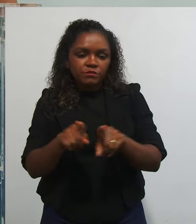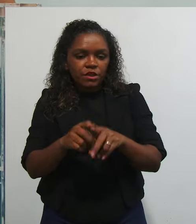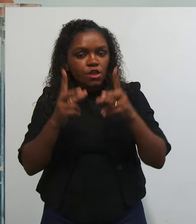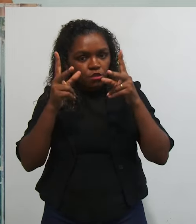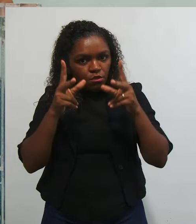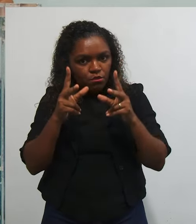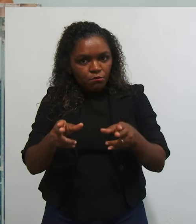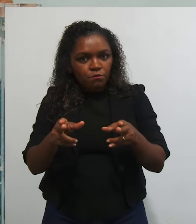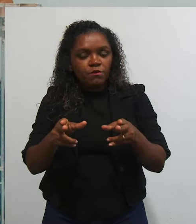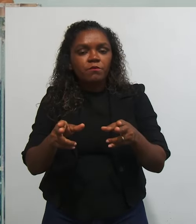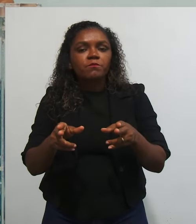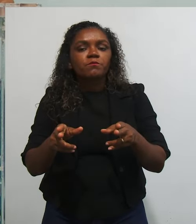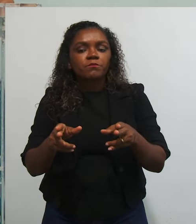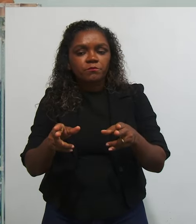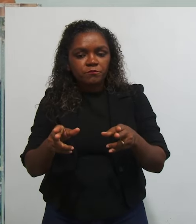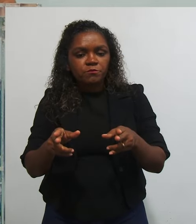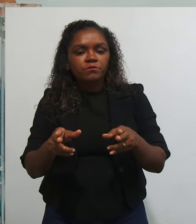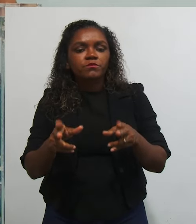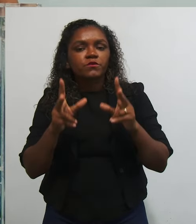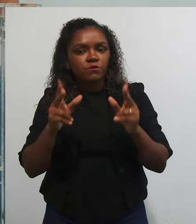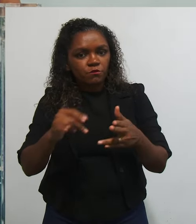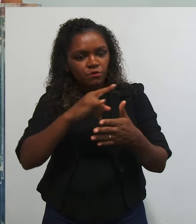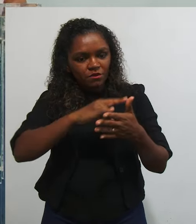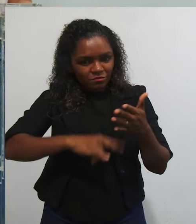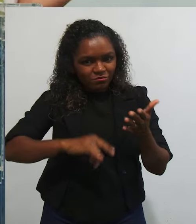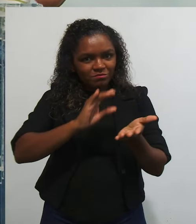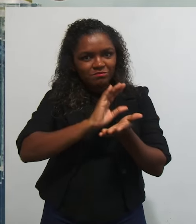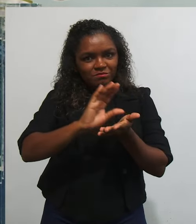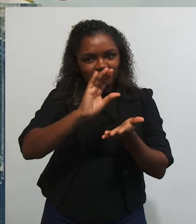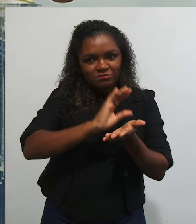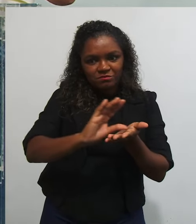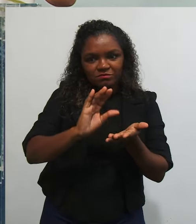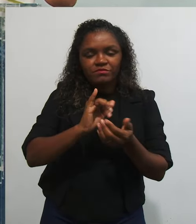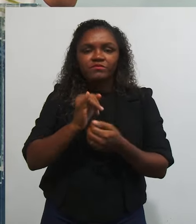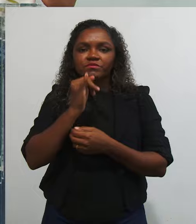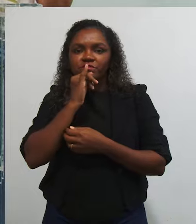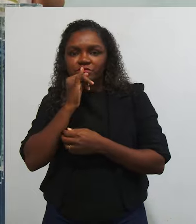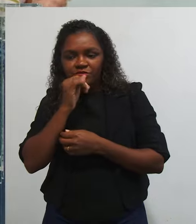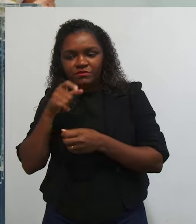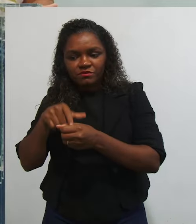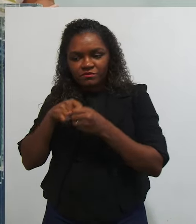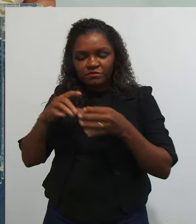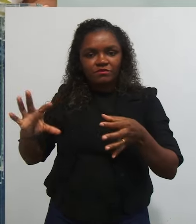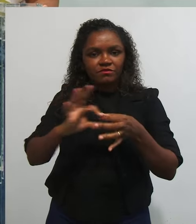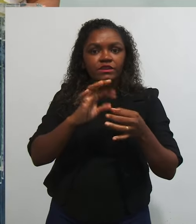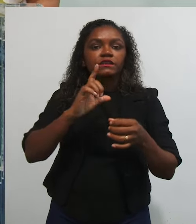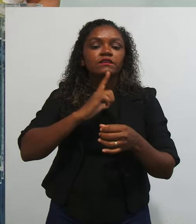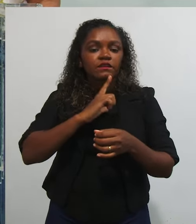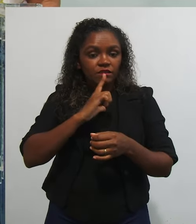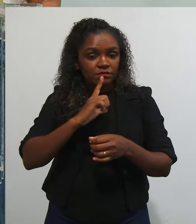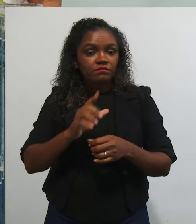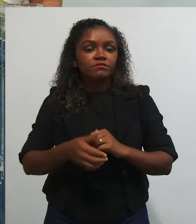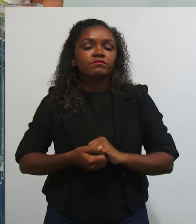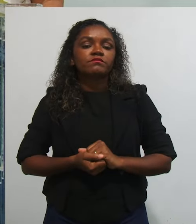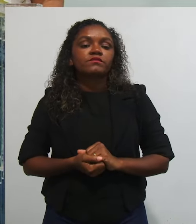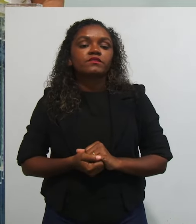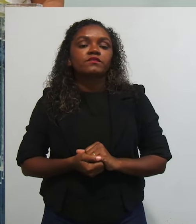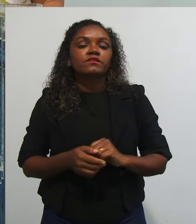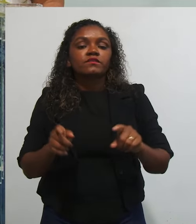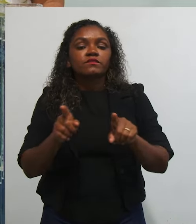gente fez com as receitas, né? Então, se eu tenho uma receita vinculada, eu vou ter uma despesa vinculada.